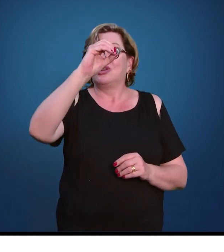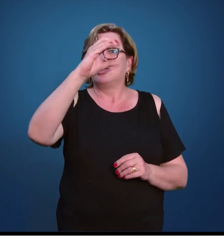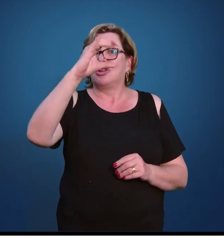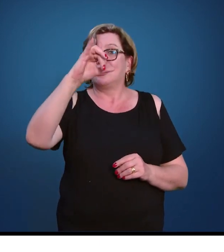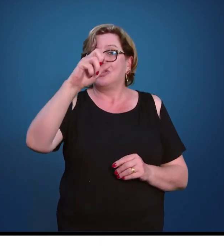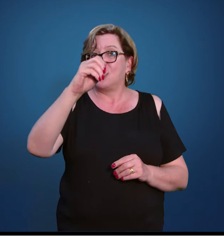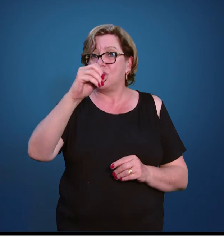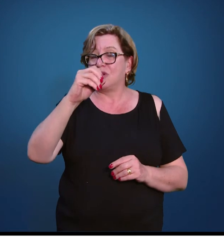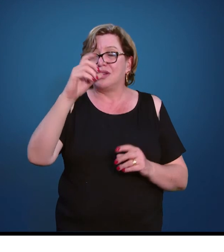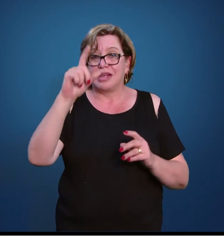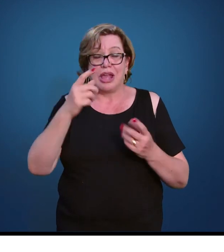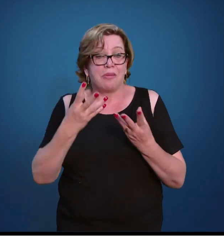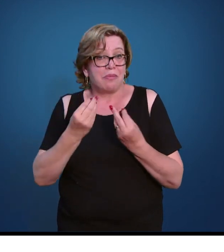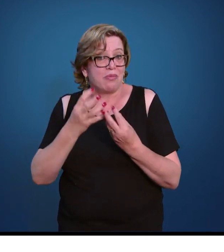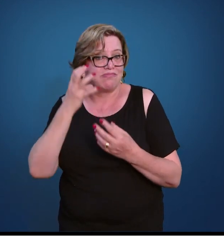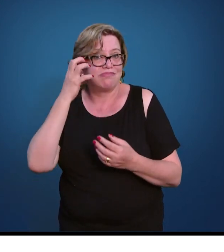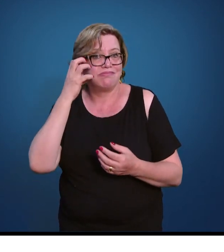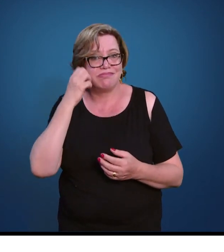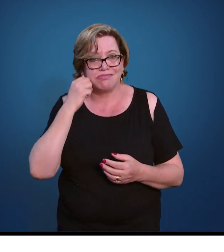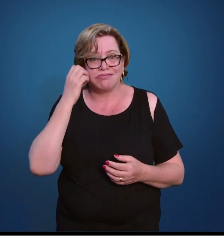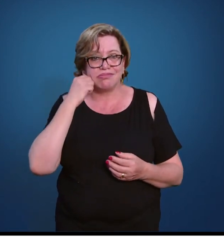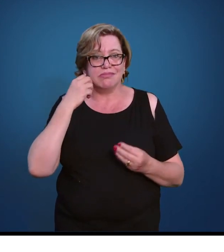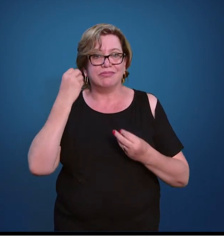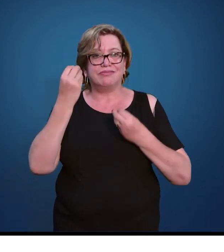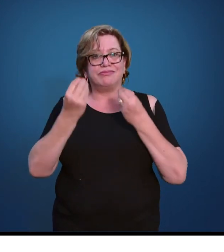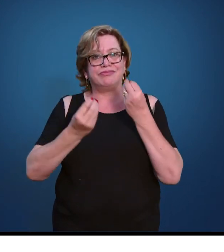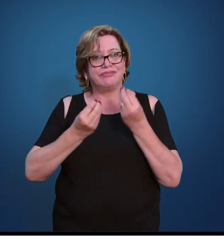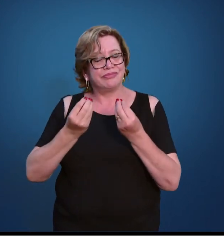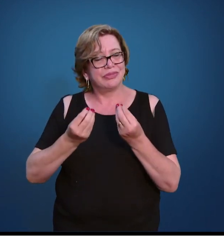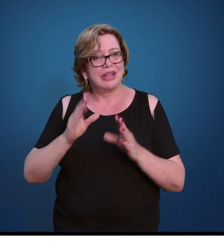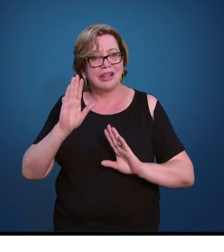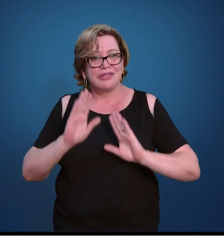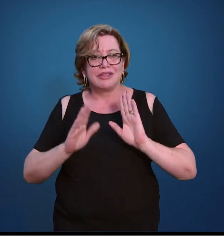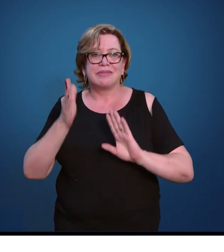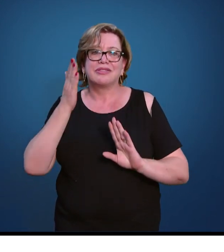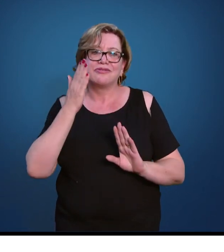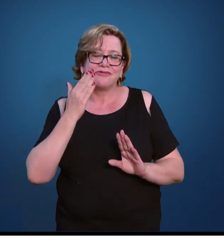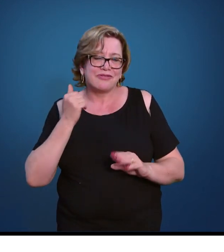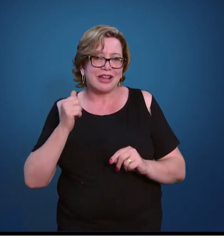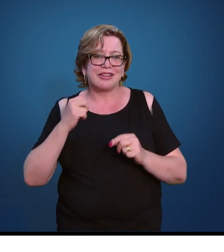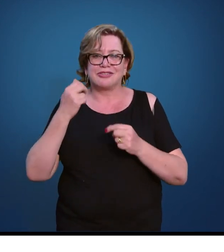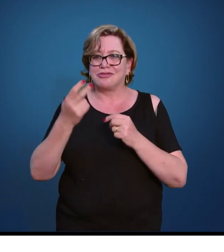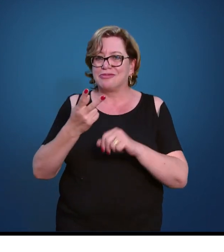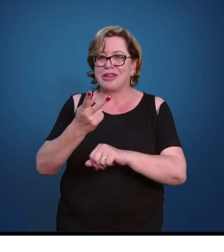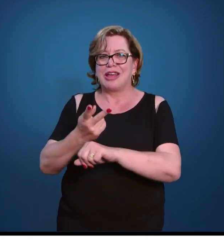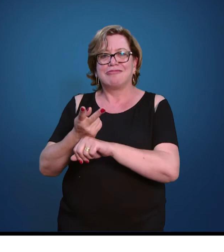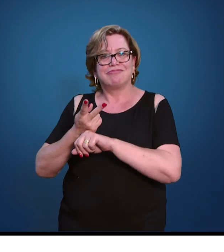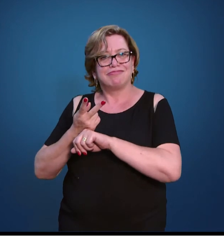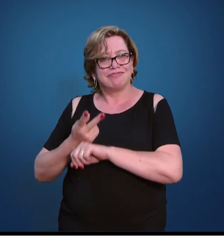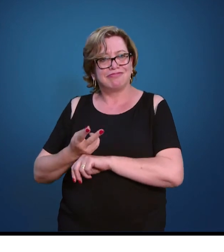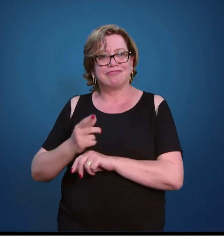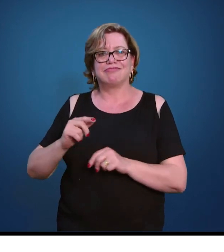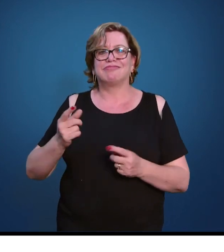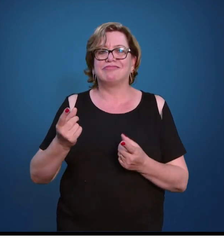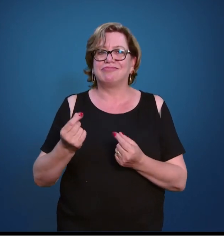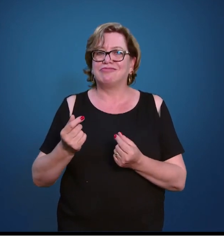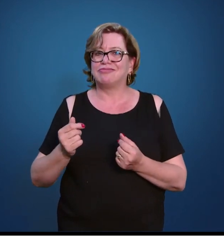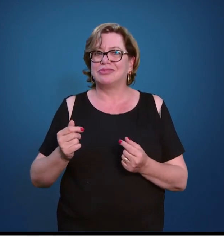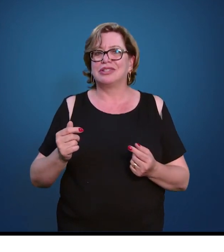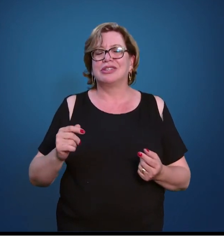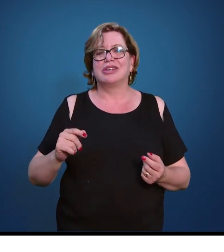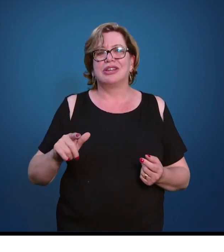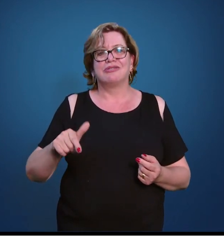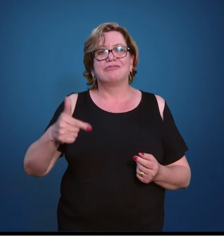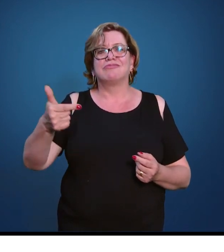uma rentabilidade muito alta, quem sabe seja mais fácil se buscar recurso com terceiro do que utilizar o recurso